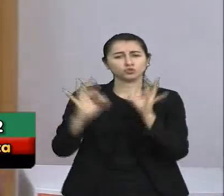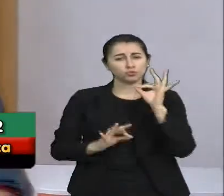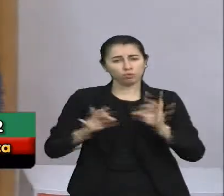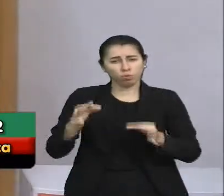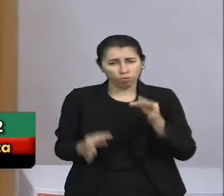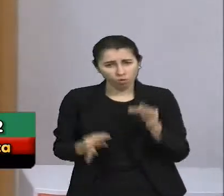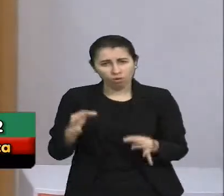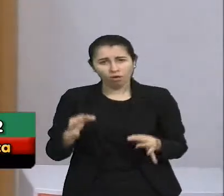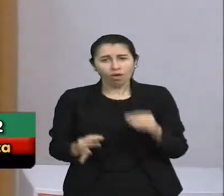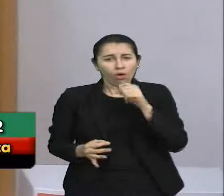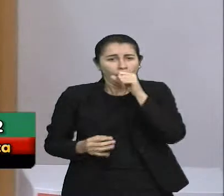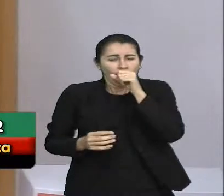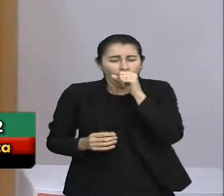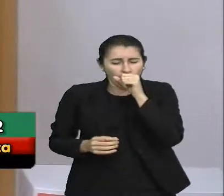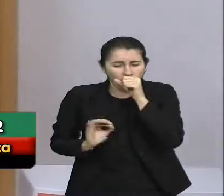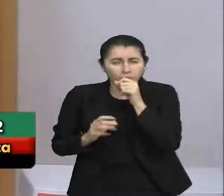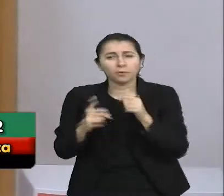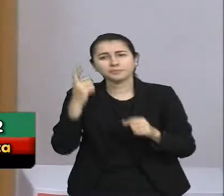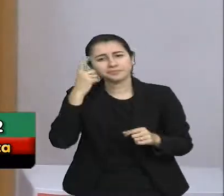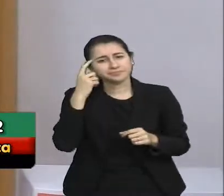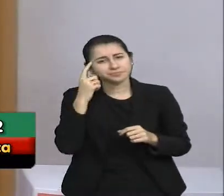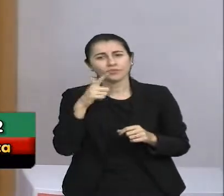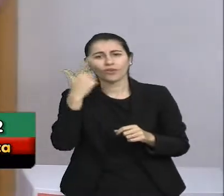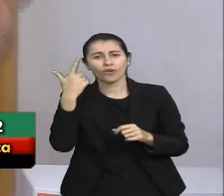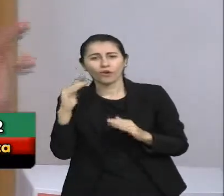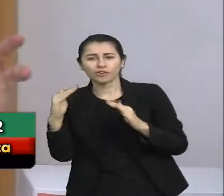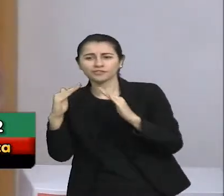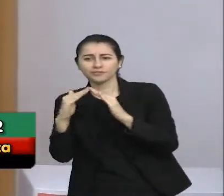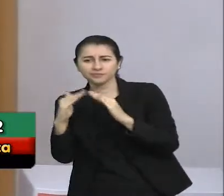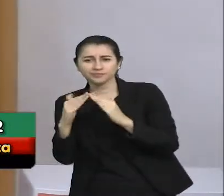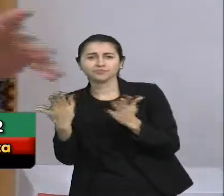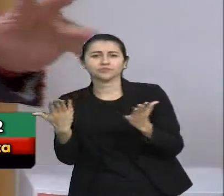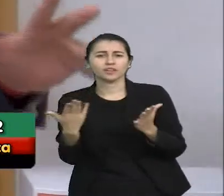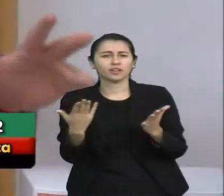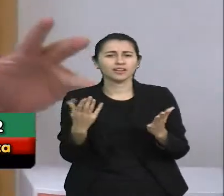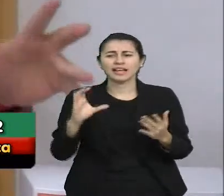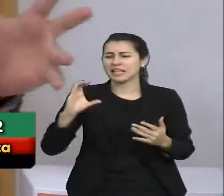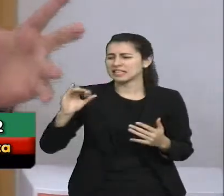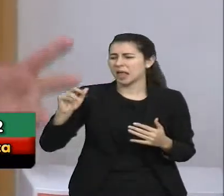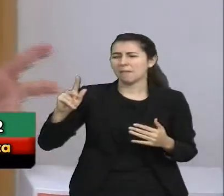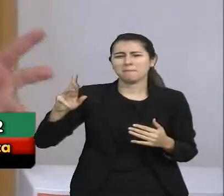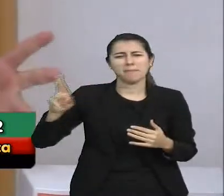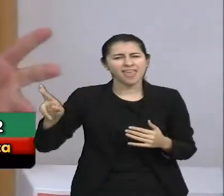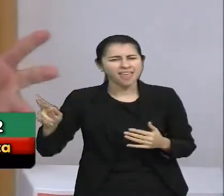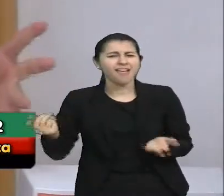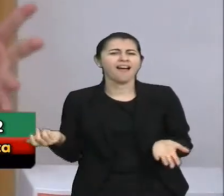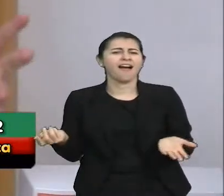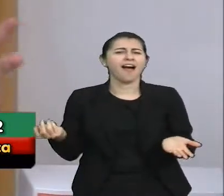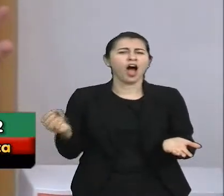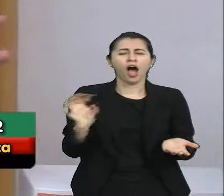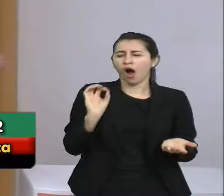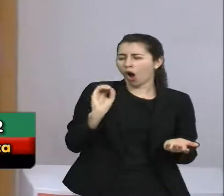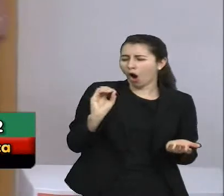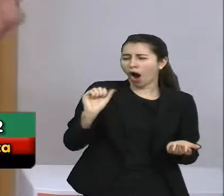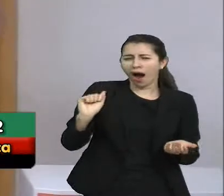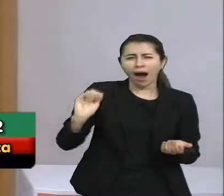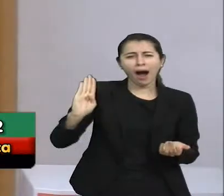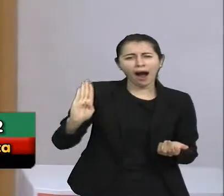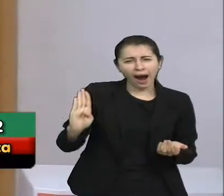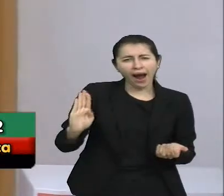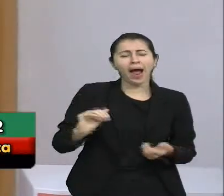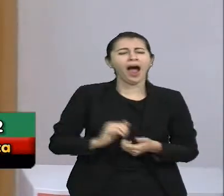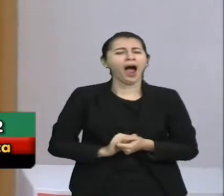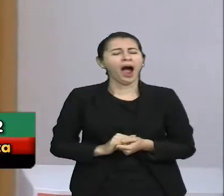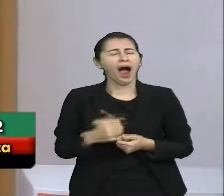pensamos na CRDH, Angola, na CEPIR, em tudo isso, na OAB, ao qual eu tive o prazer de